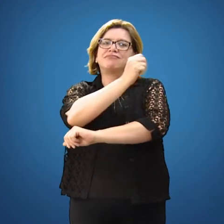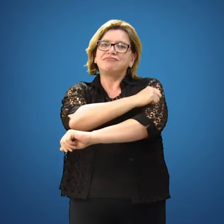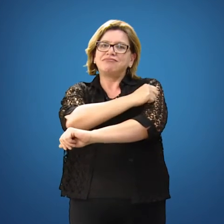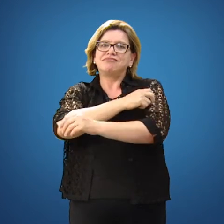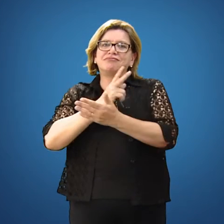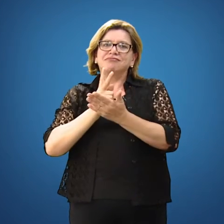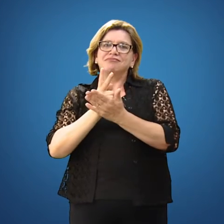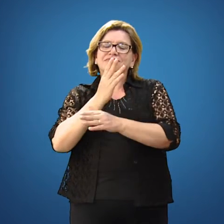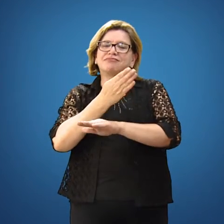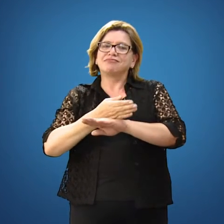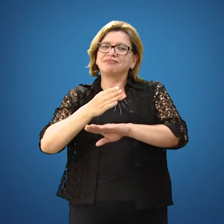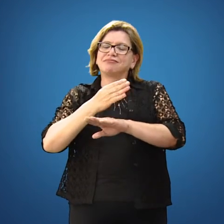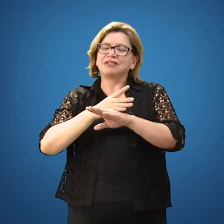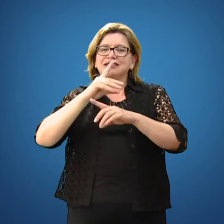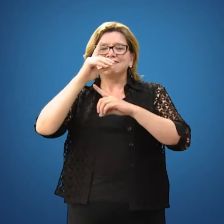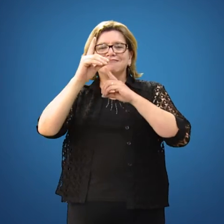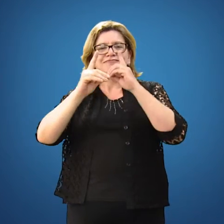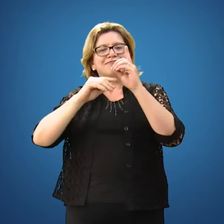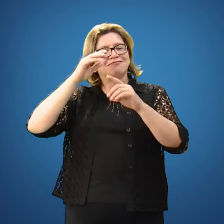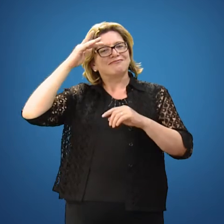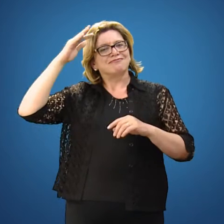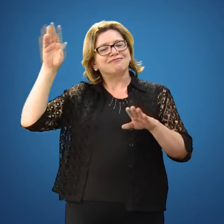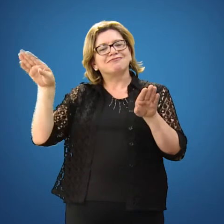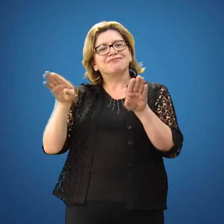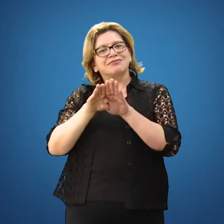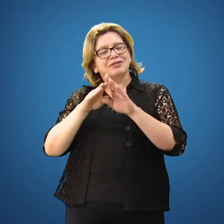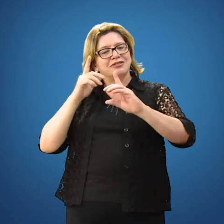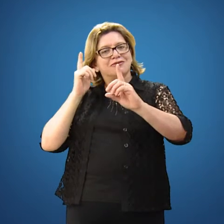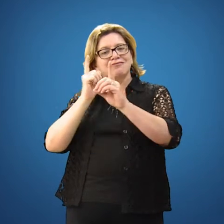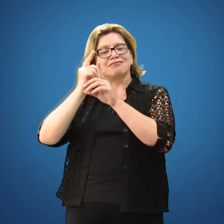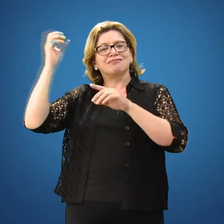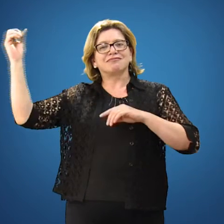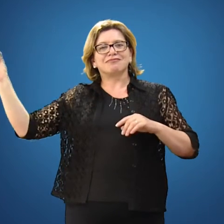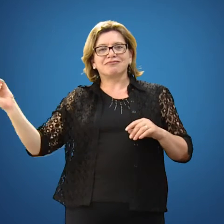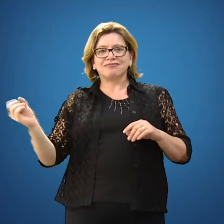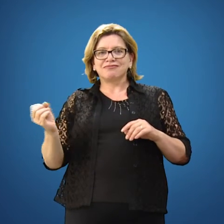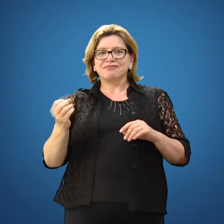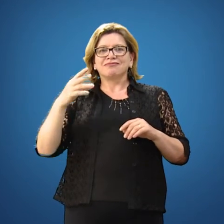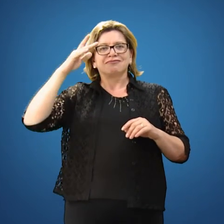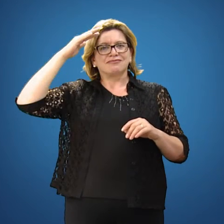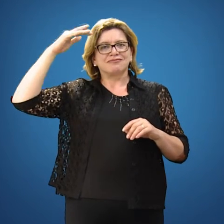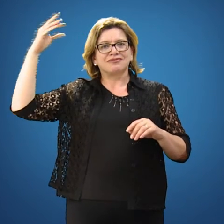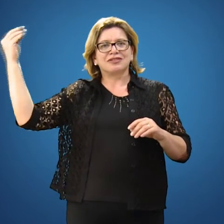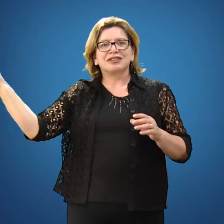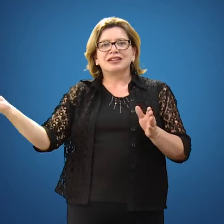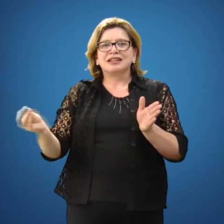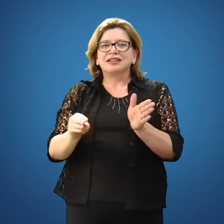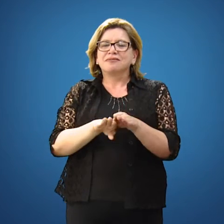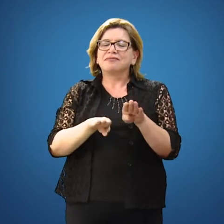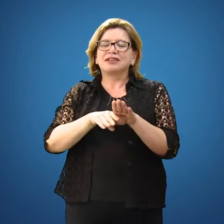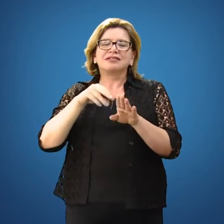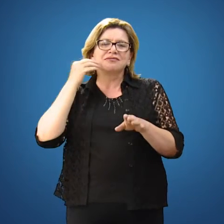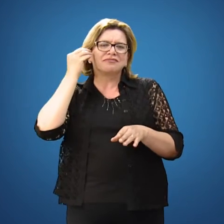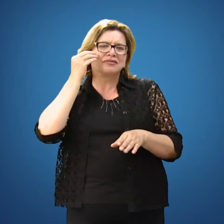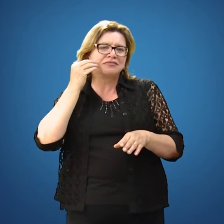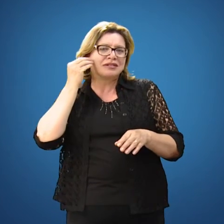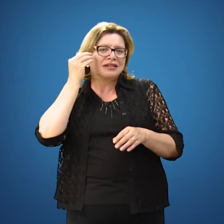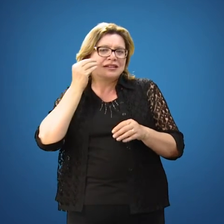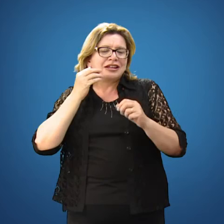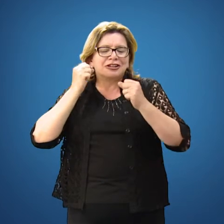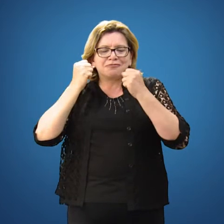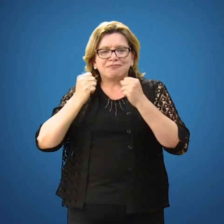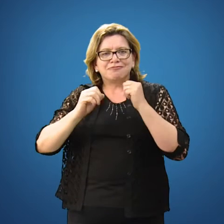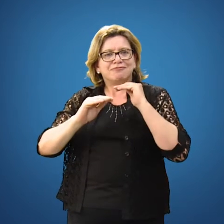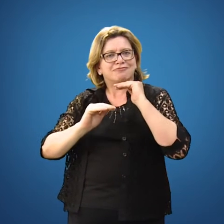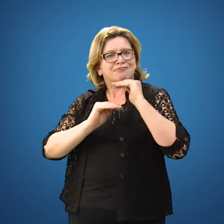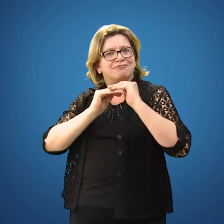praticar dinâmicas, né, de sonhar e buscar novos sonhos, e vivenciar situações em que poderá